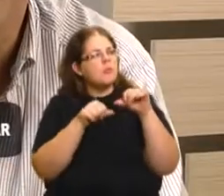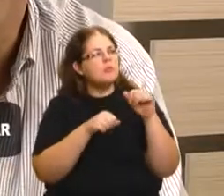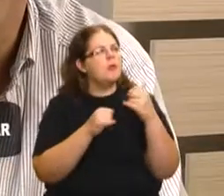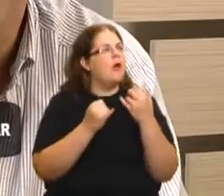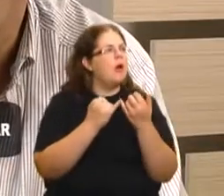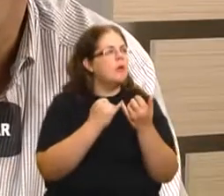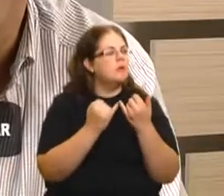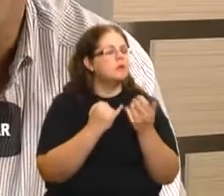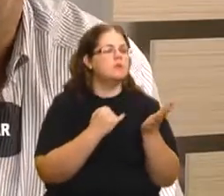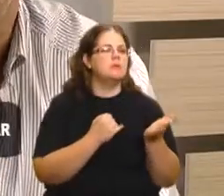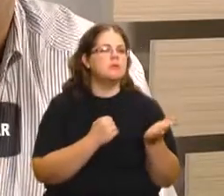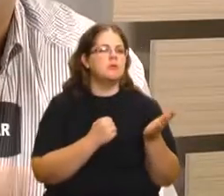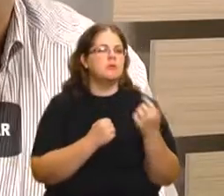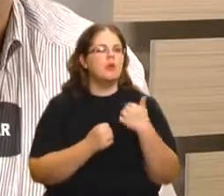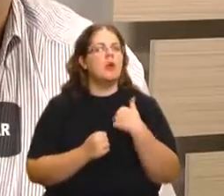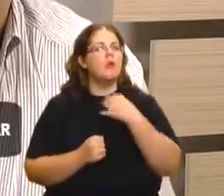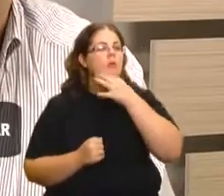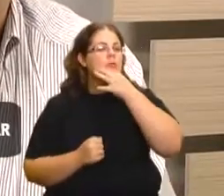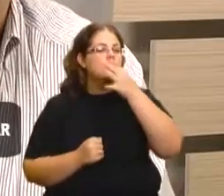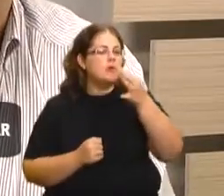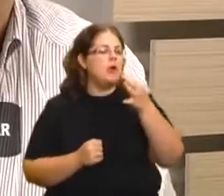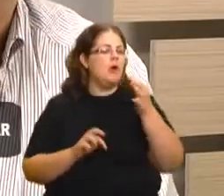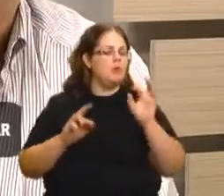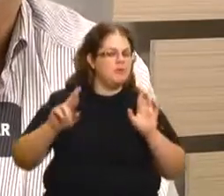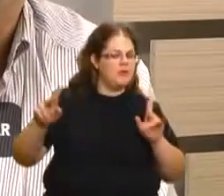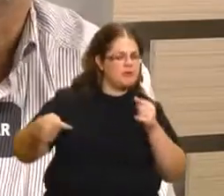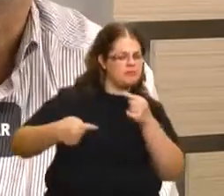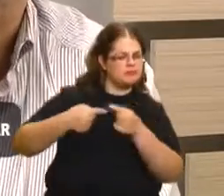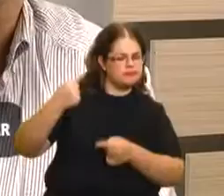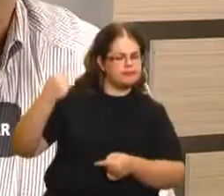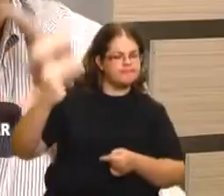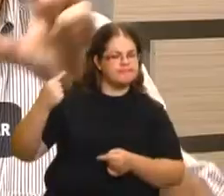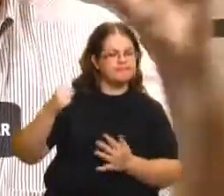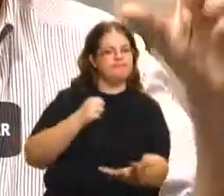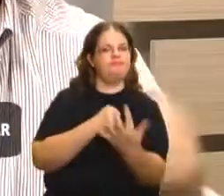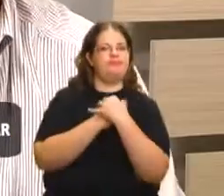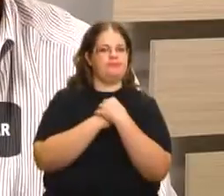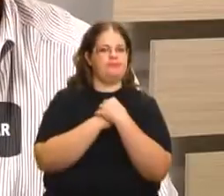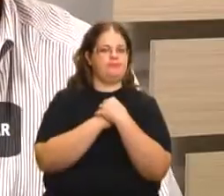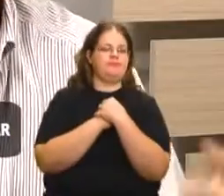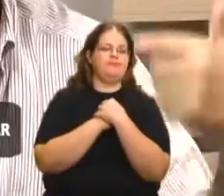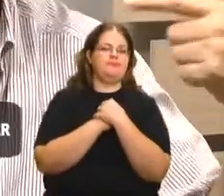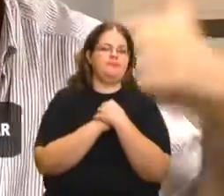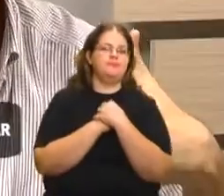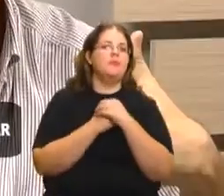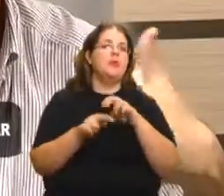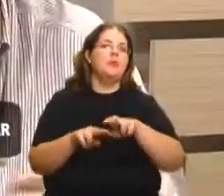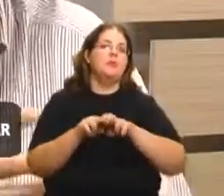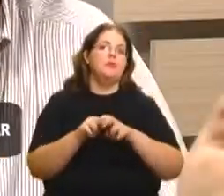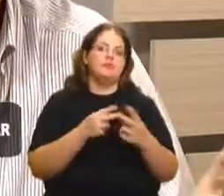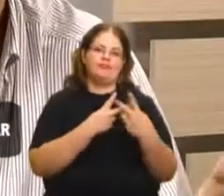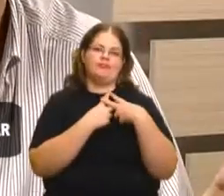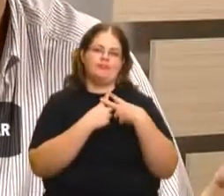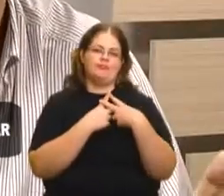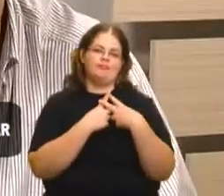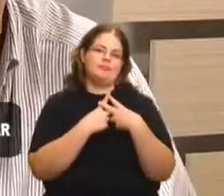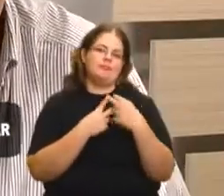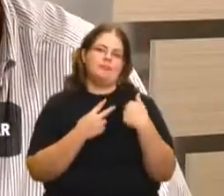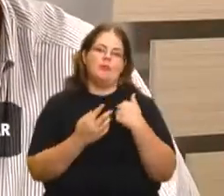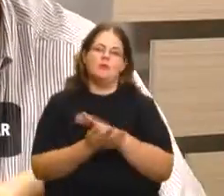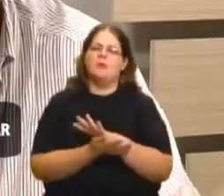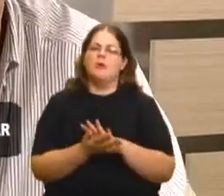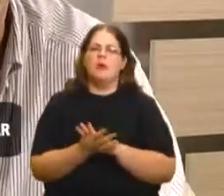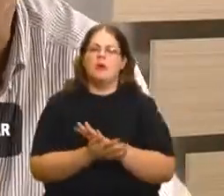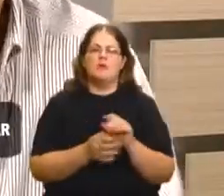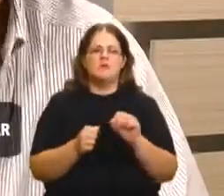opinião. Eu tenho uma opinião que o mundo devia ser dessa forma, aí por causa disso, sem que eu tenha feito nada, por eu